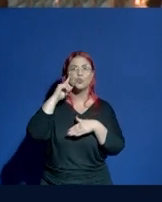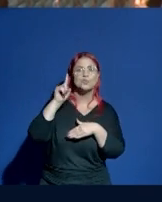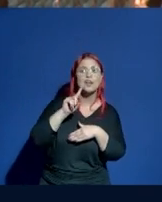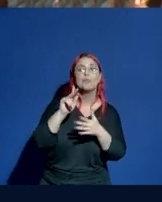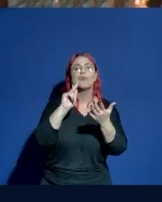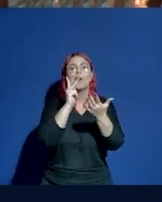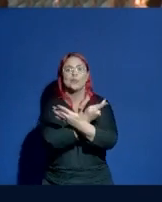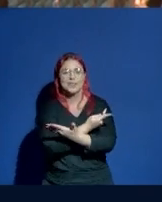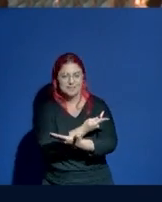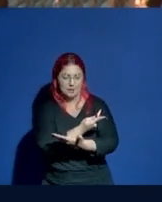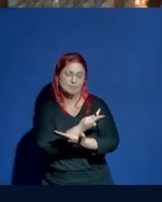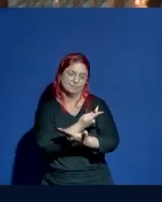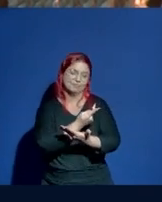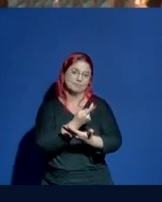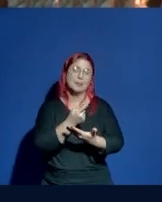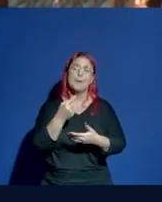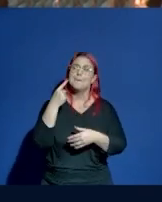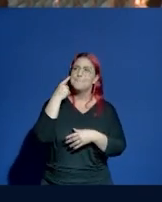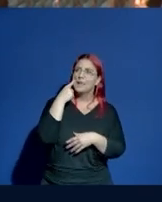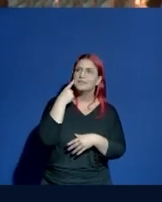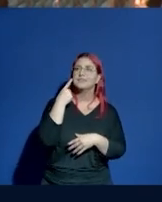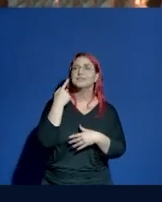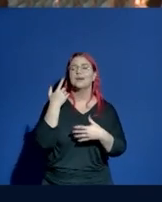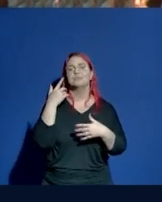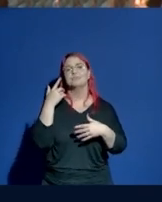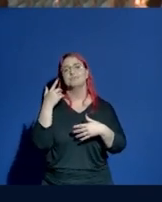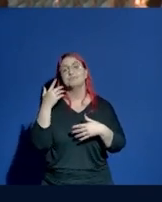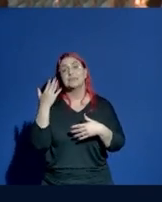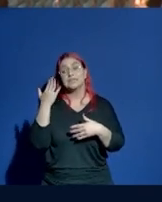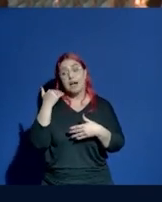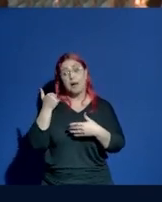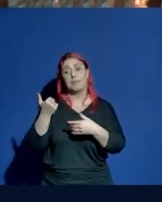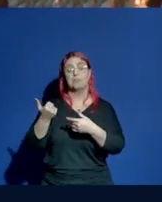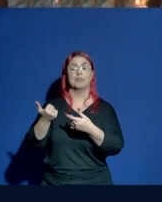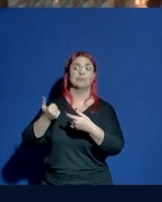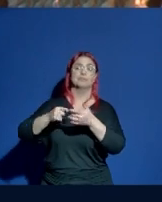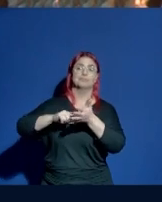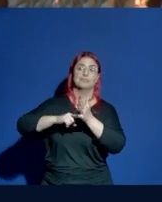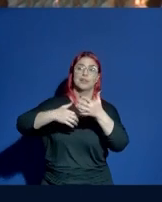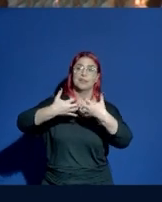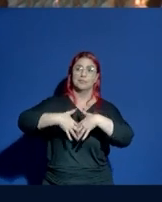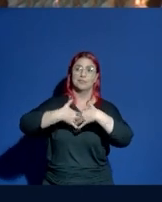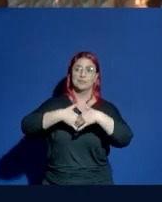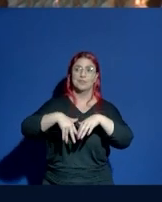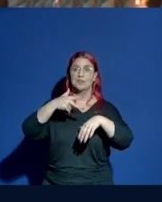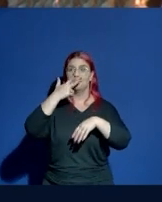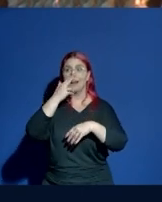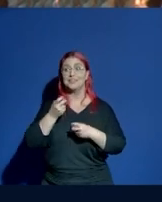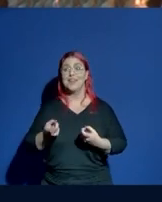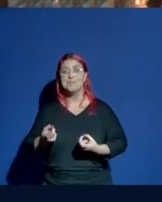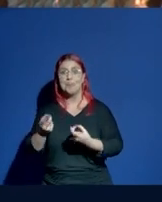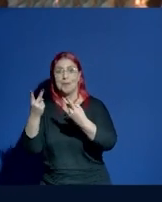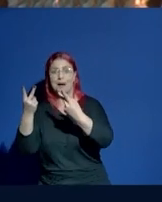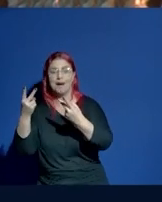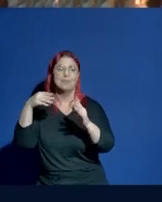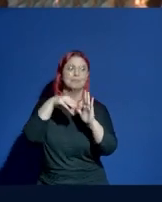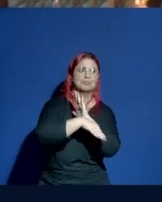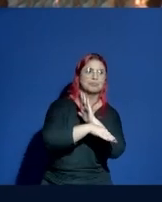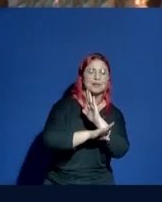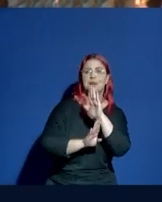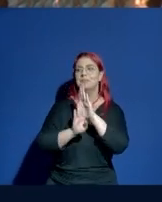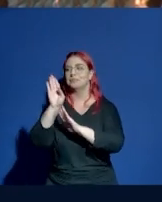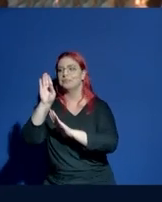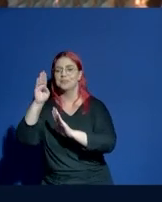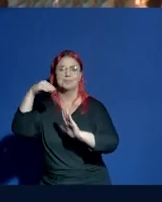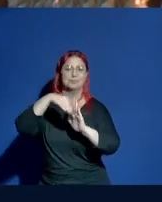gente nota assim ciclos do mercado de máquinas que é baile ressaca baile ressaca né alguns